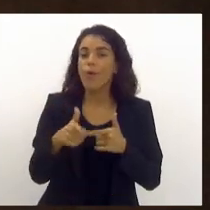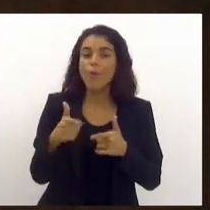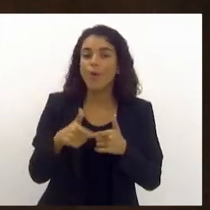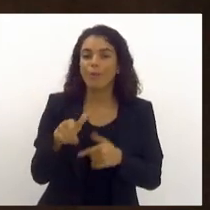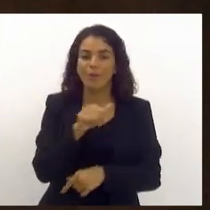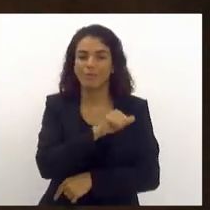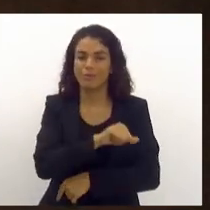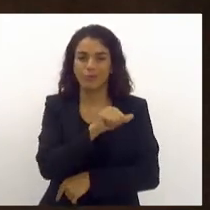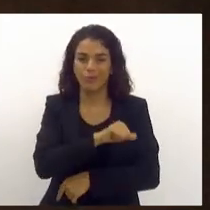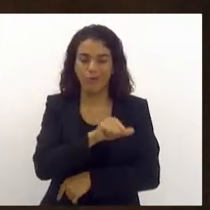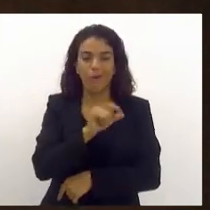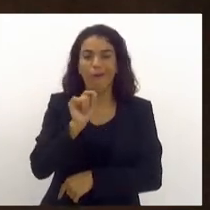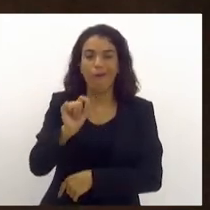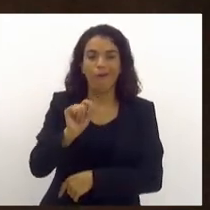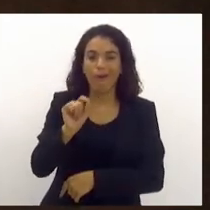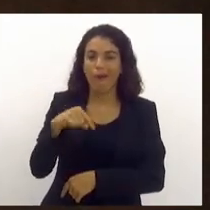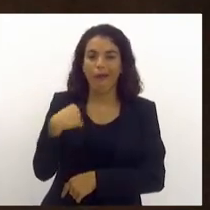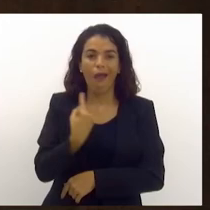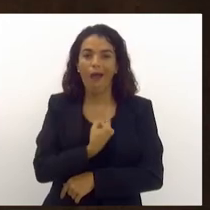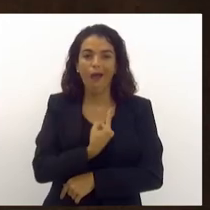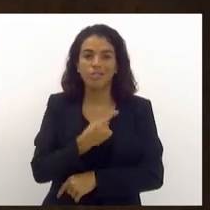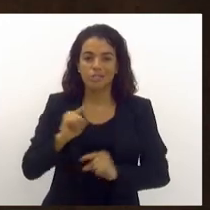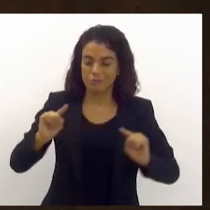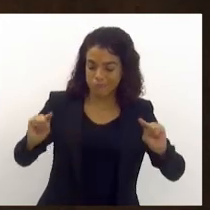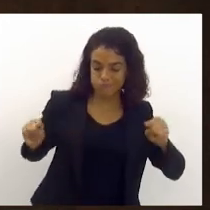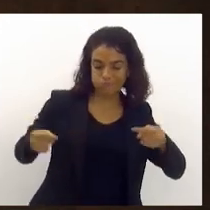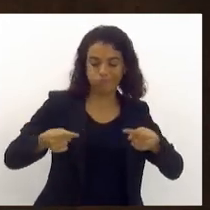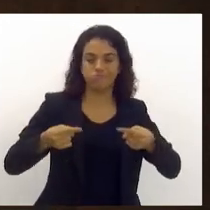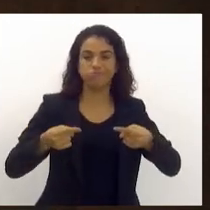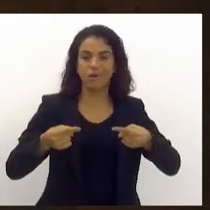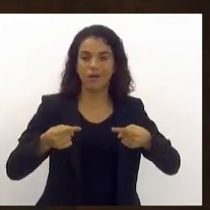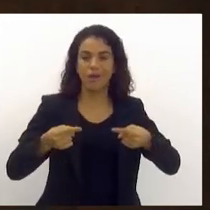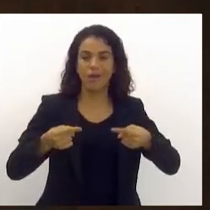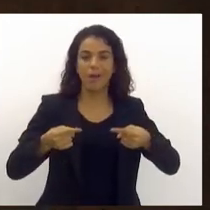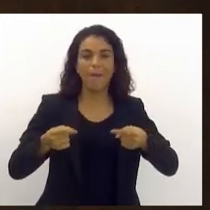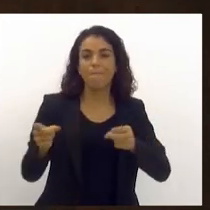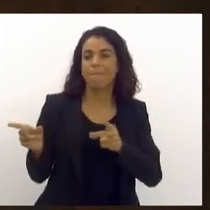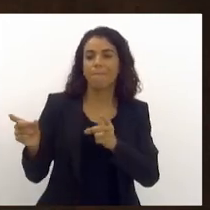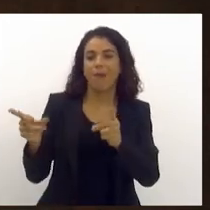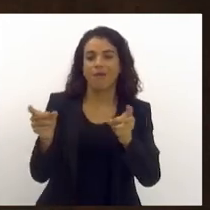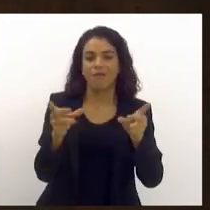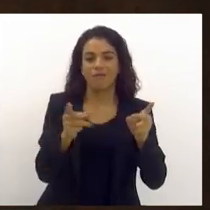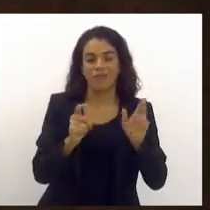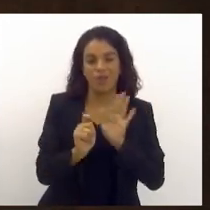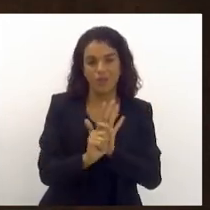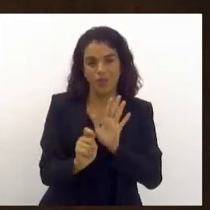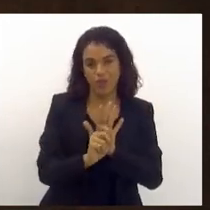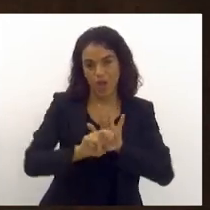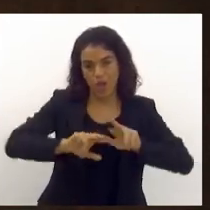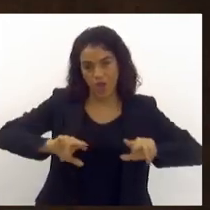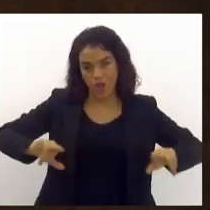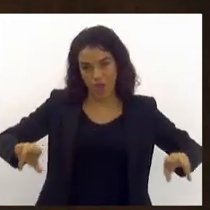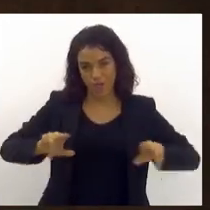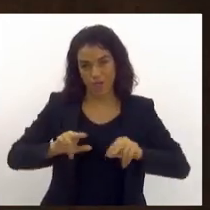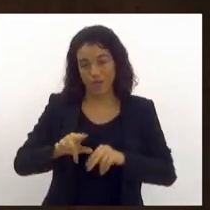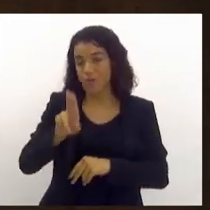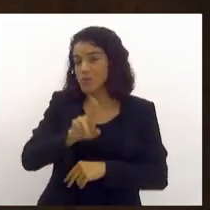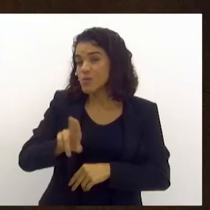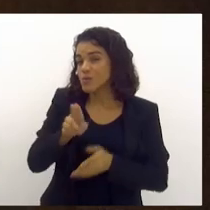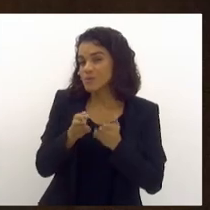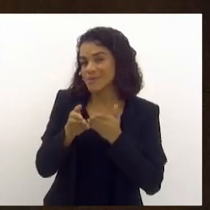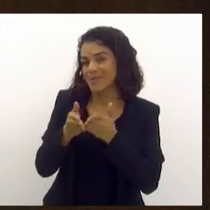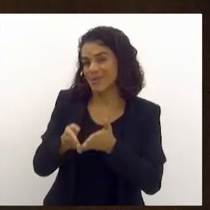Rio de Janeiro é que a gente virou entreposto para exportação de droga, através do porto.